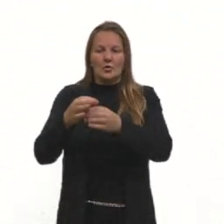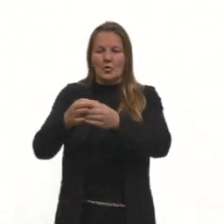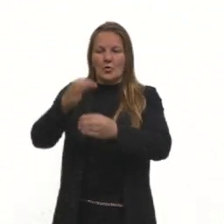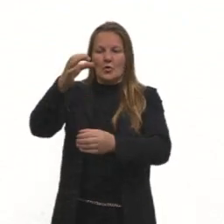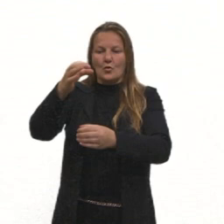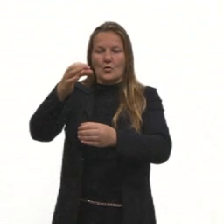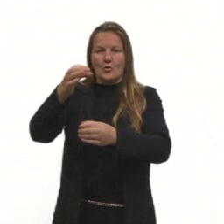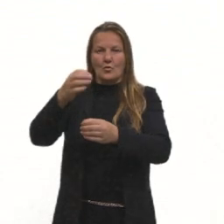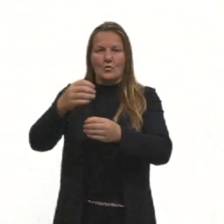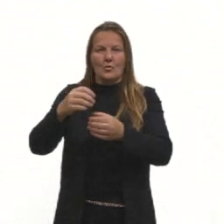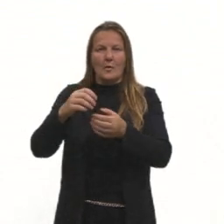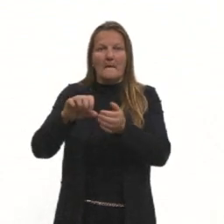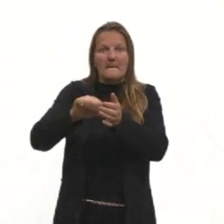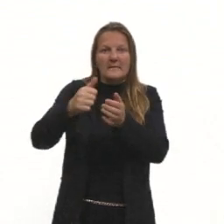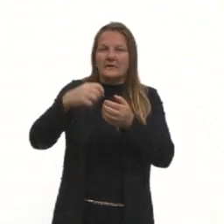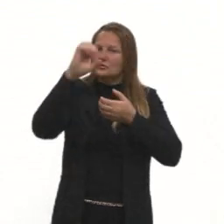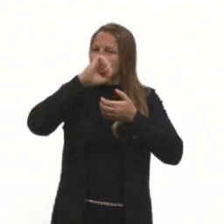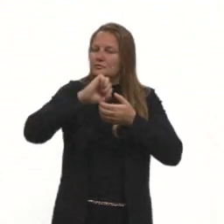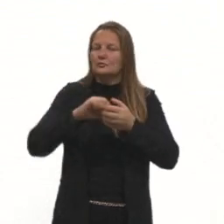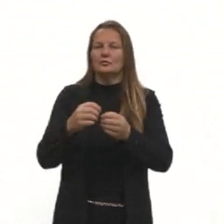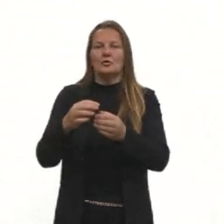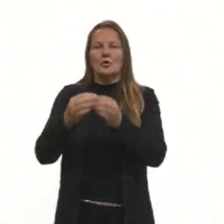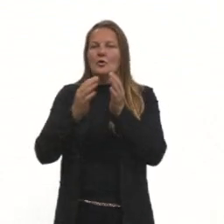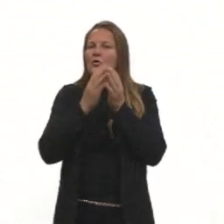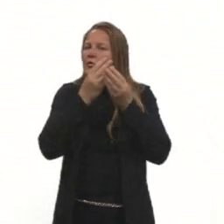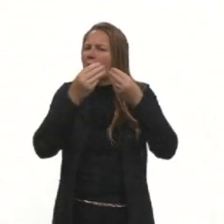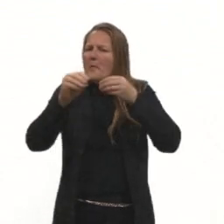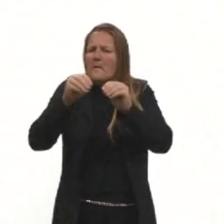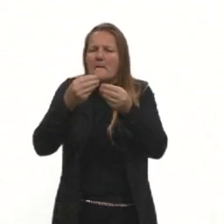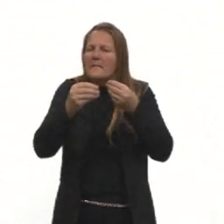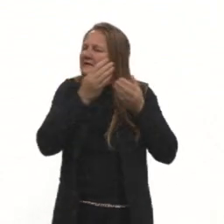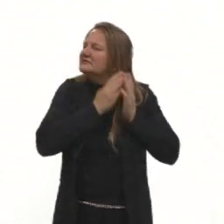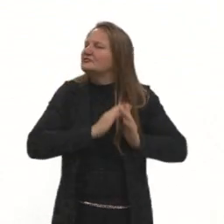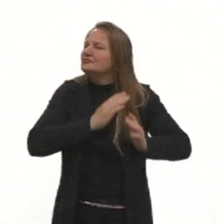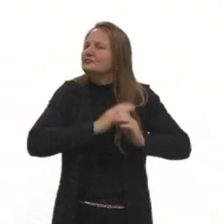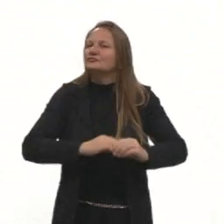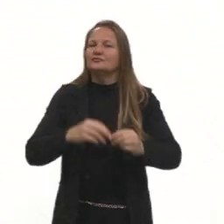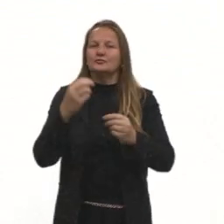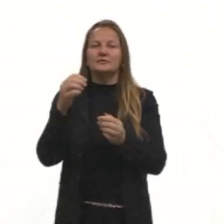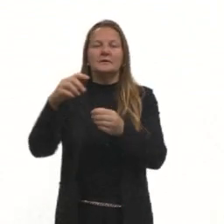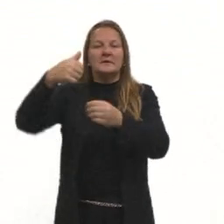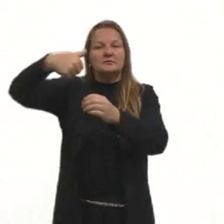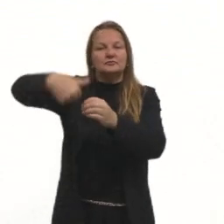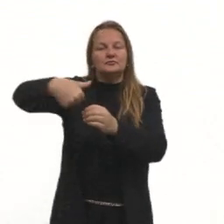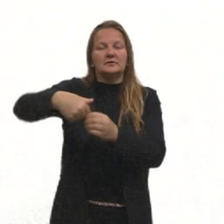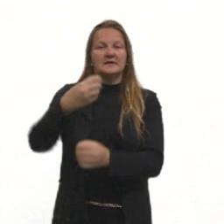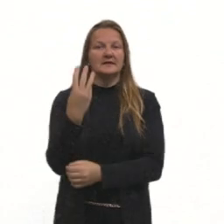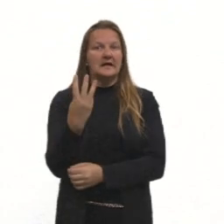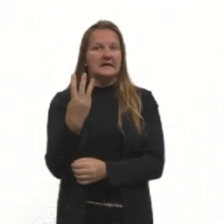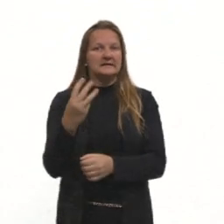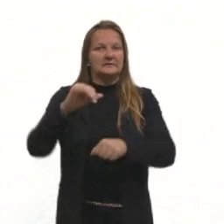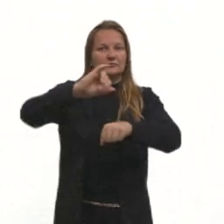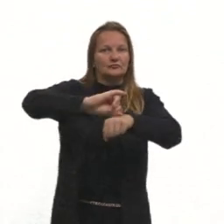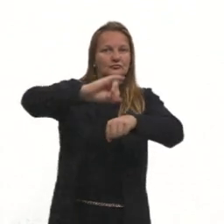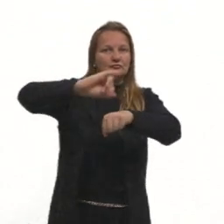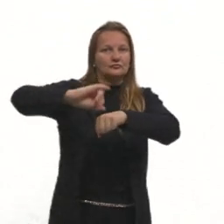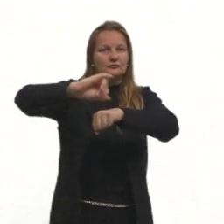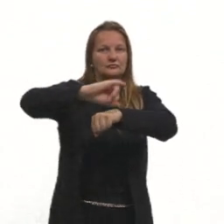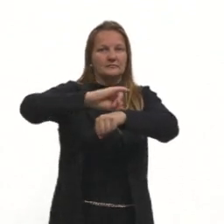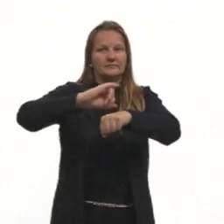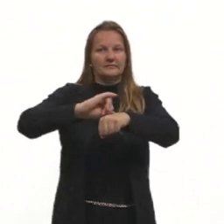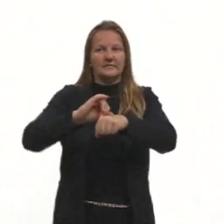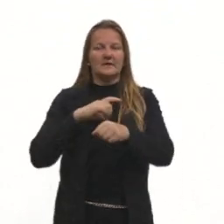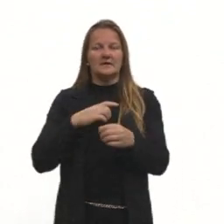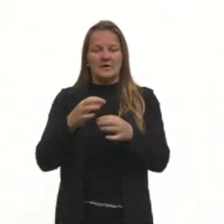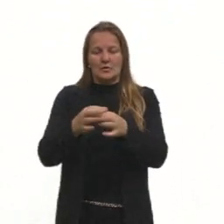condição condicionador e sabonete líquido Então eu tenho três recipientes para colocar cada um deles tem